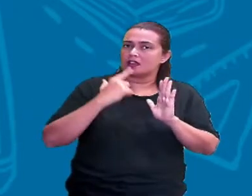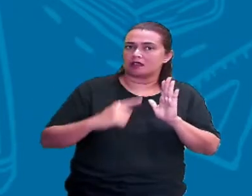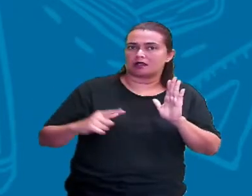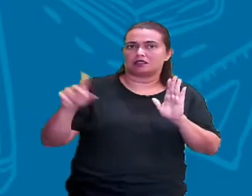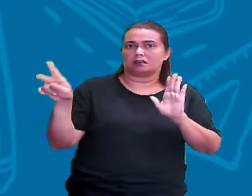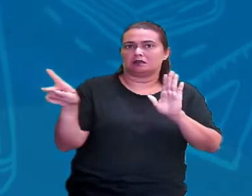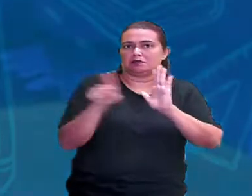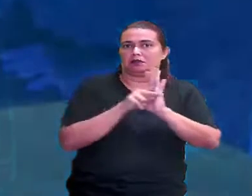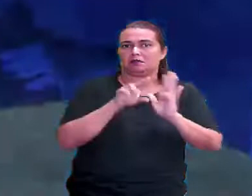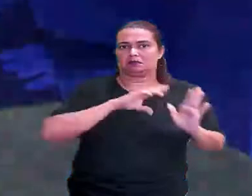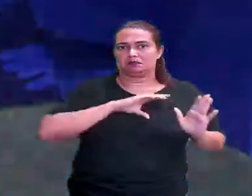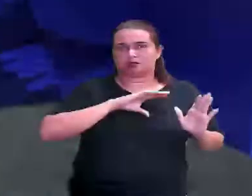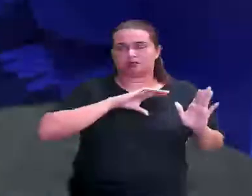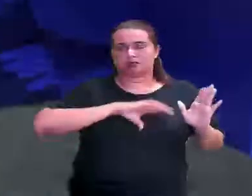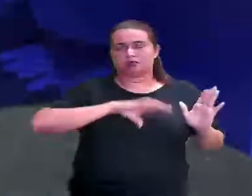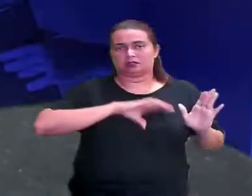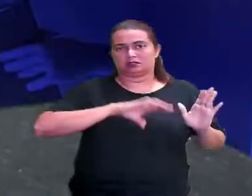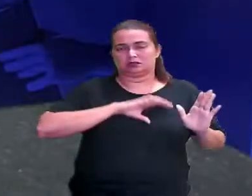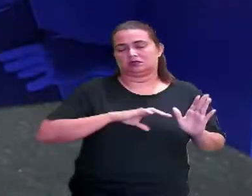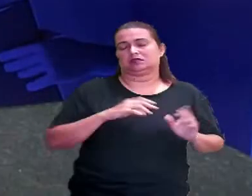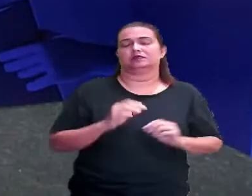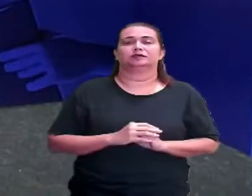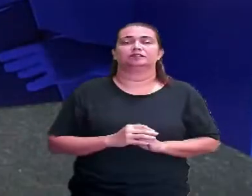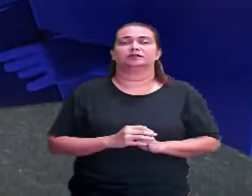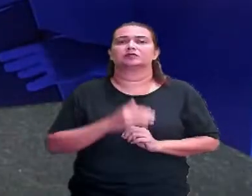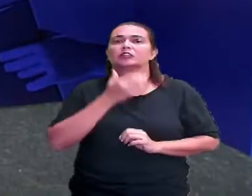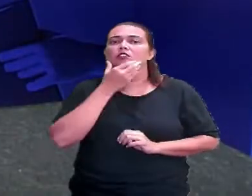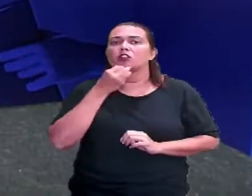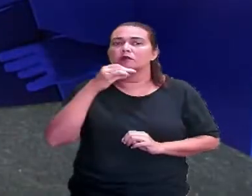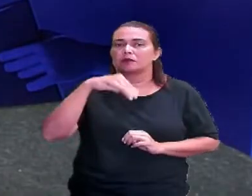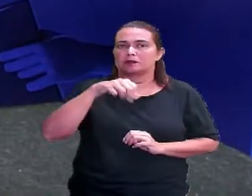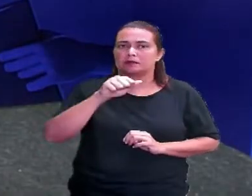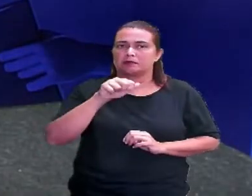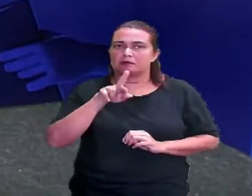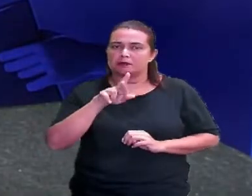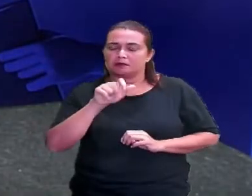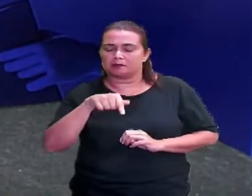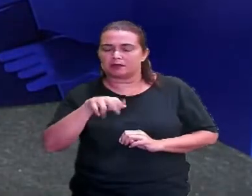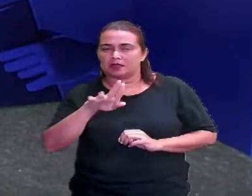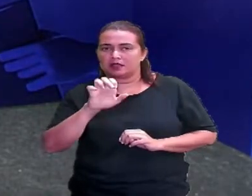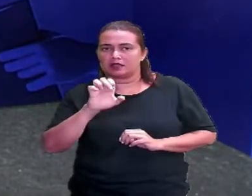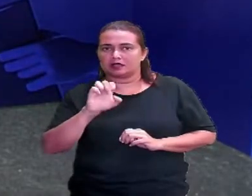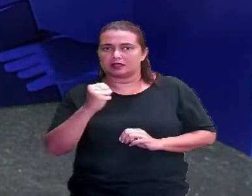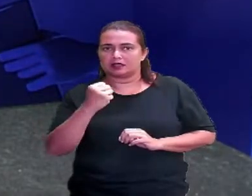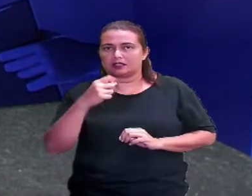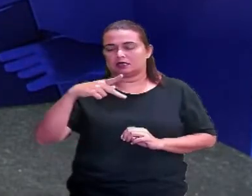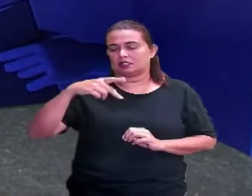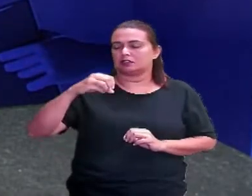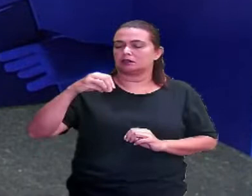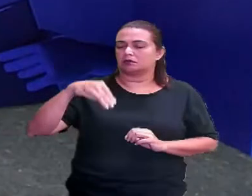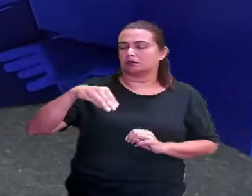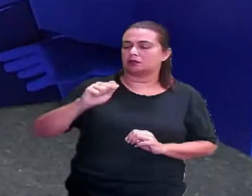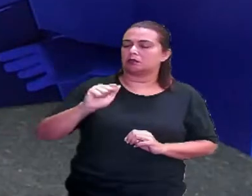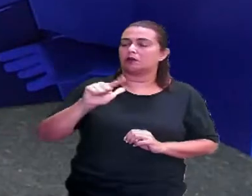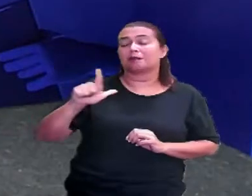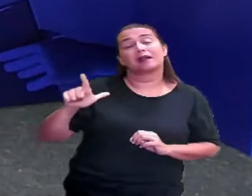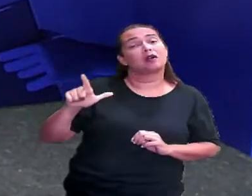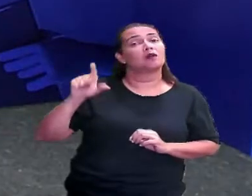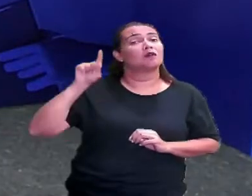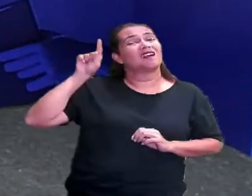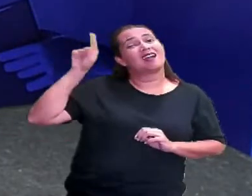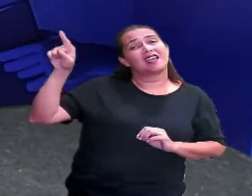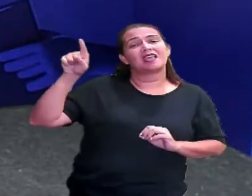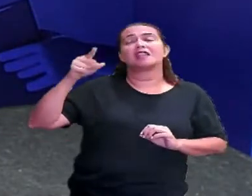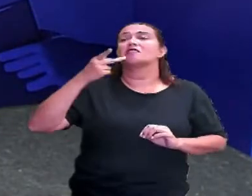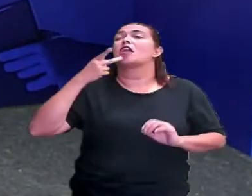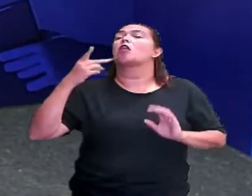alguém que estava ali tomando conta dos rumos, ele diz, olha, por decreto, a partir